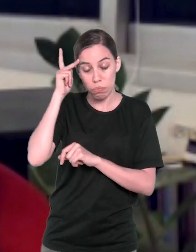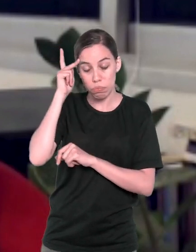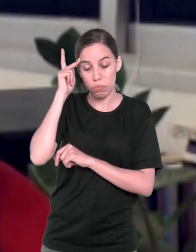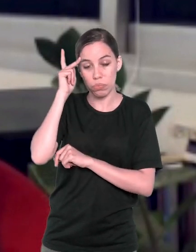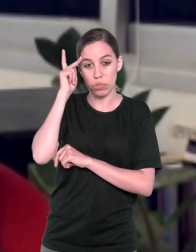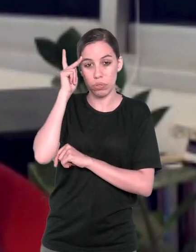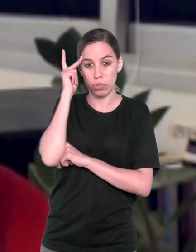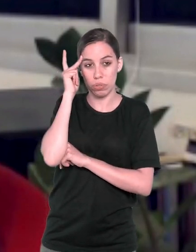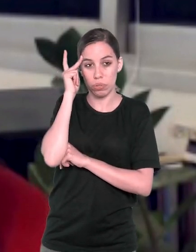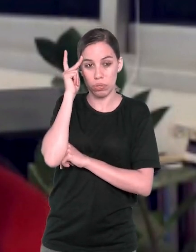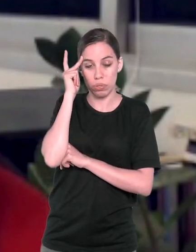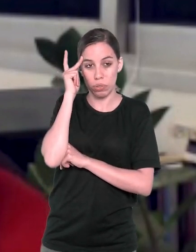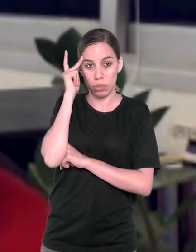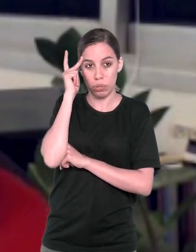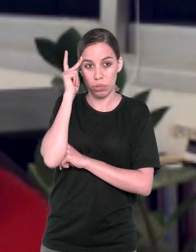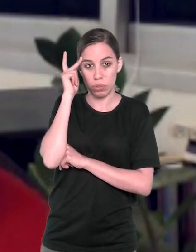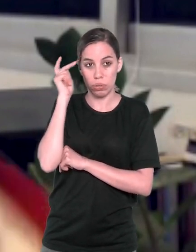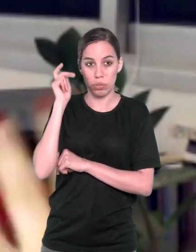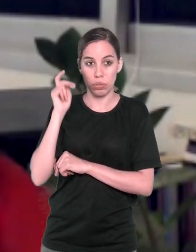pessoas